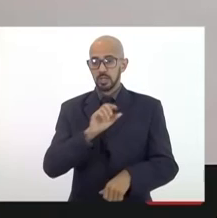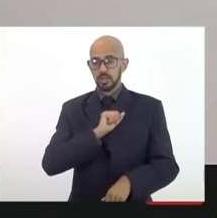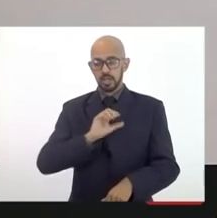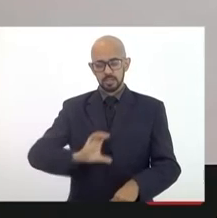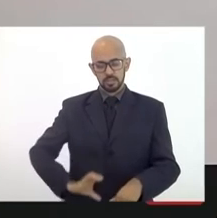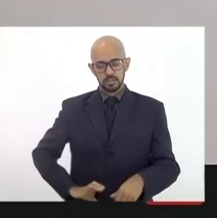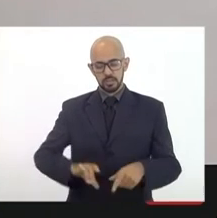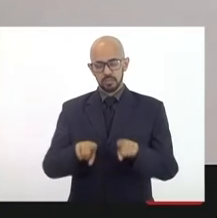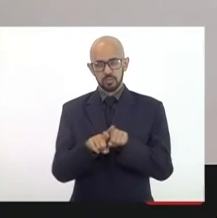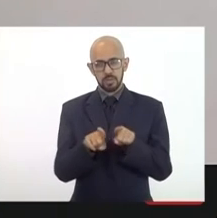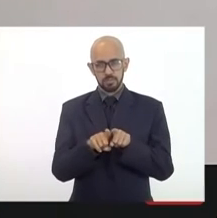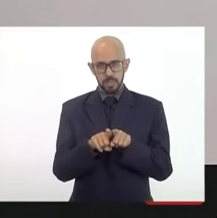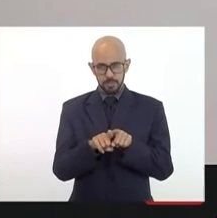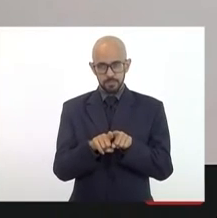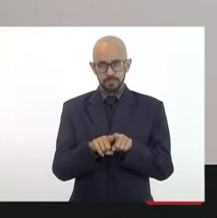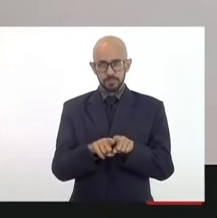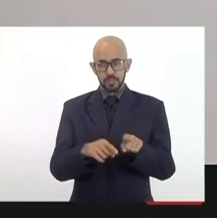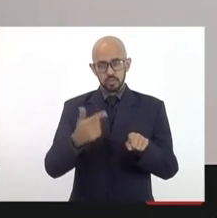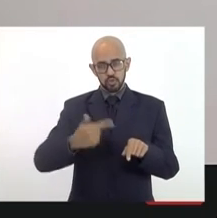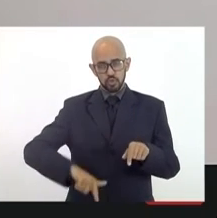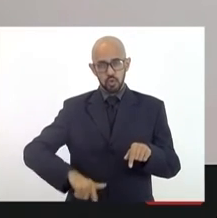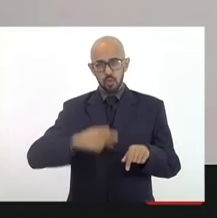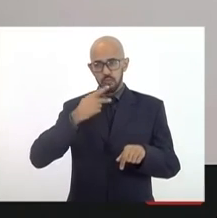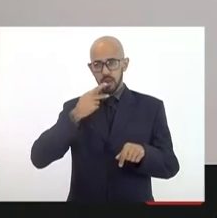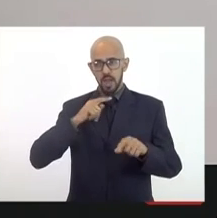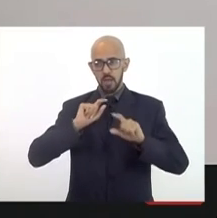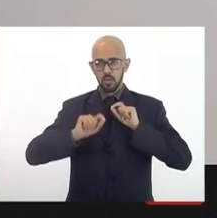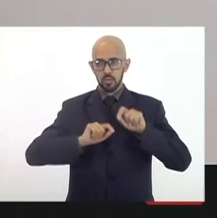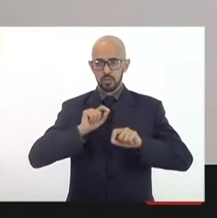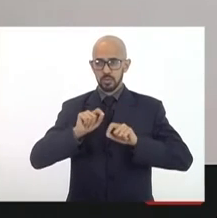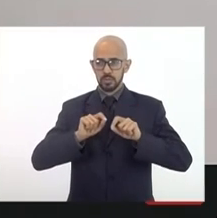para o desenvolvimento. Eu quero mais uma vez ressaltar,